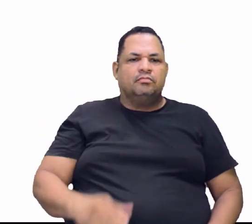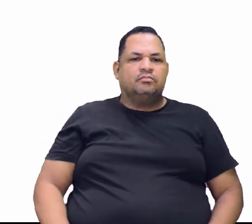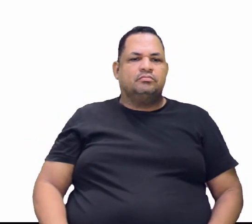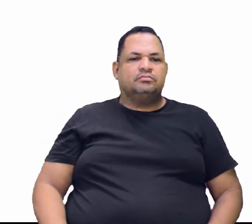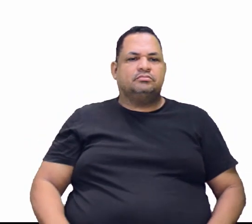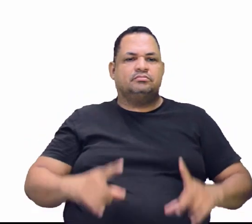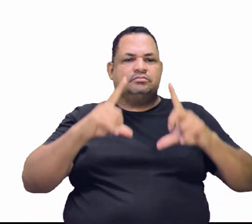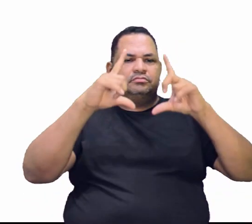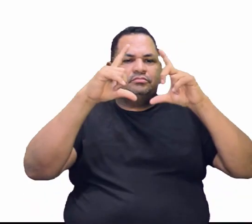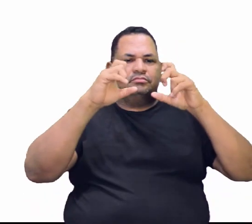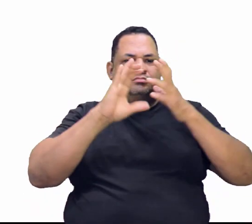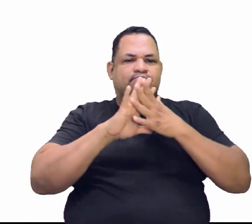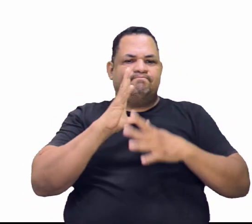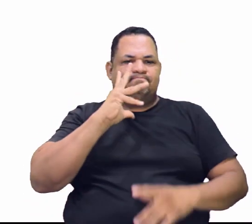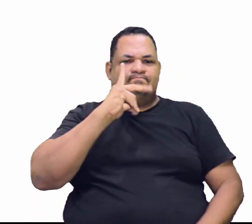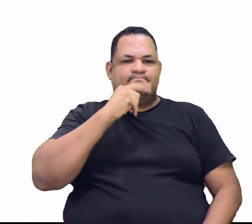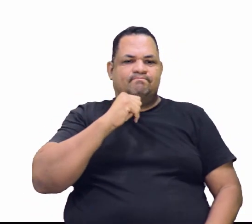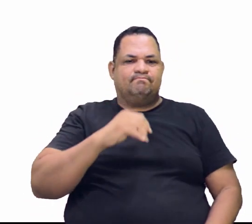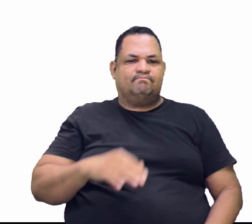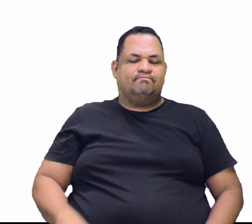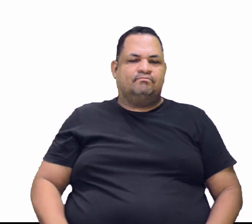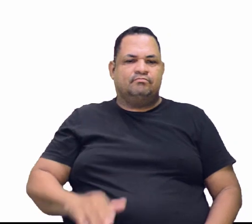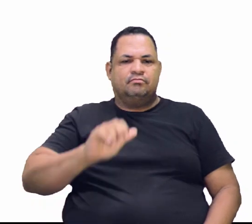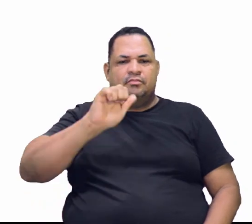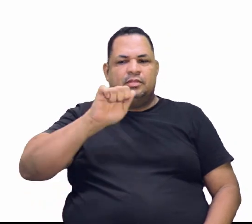Olha essa foto é muito linda, cara. O